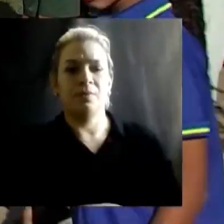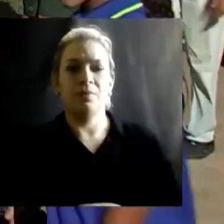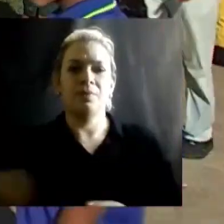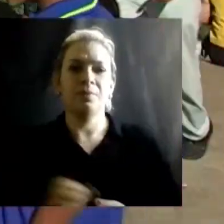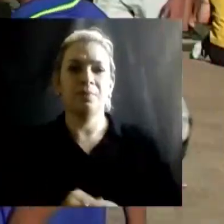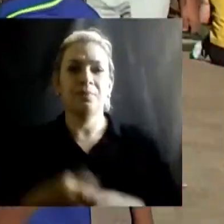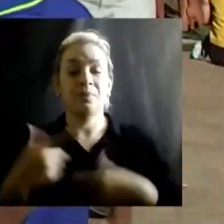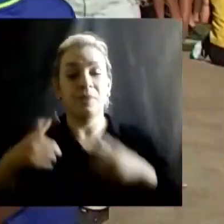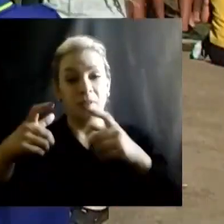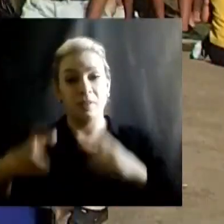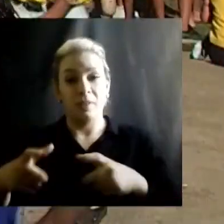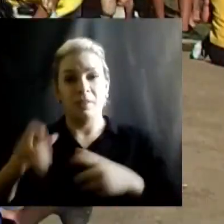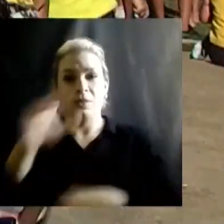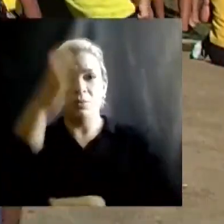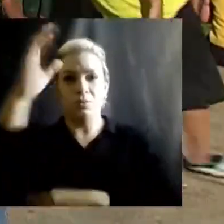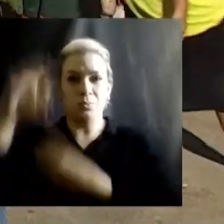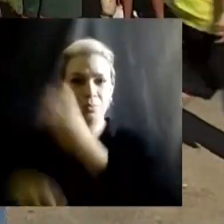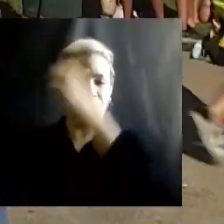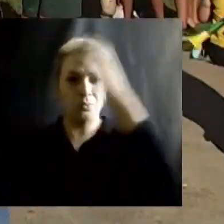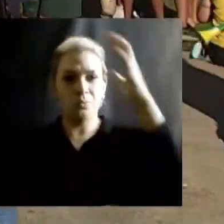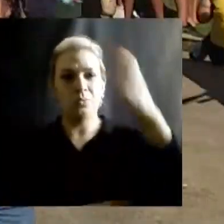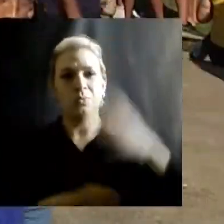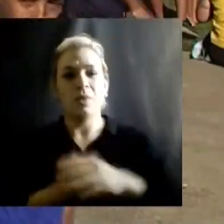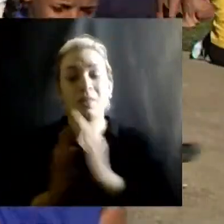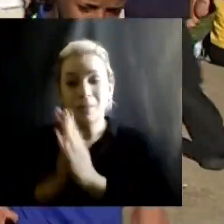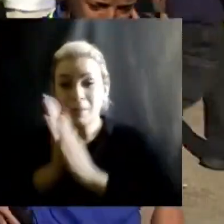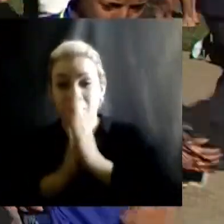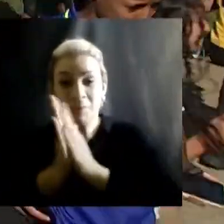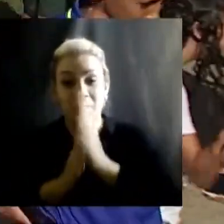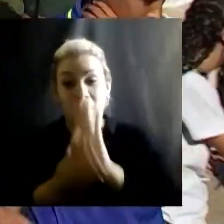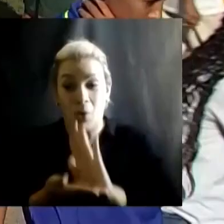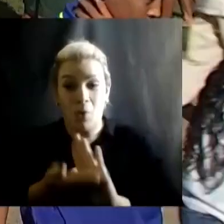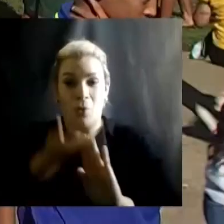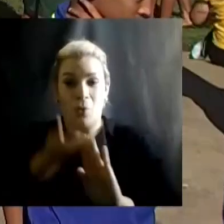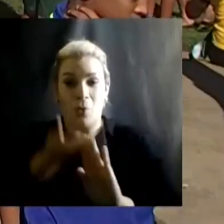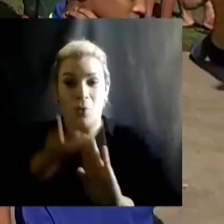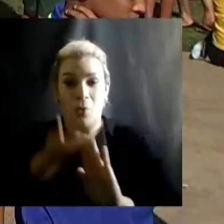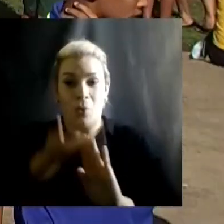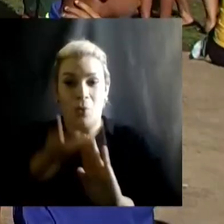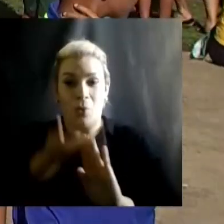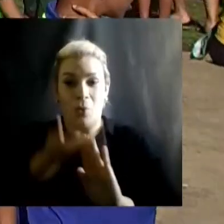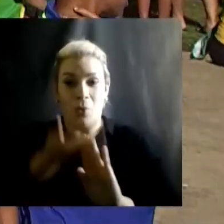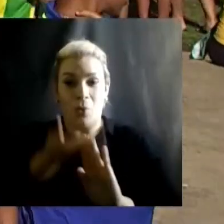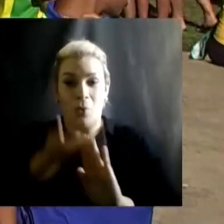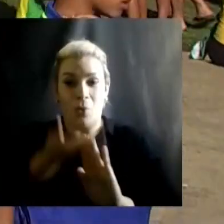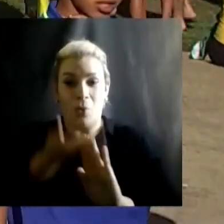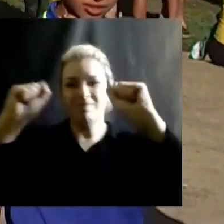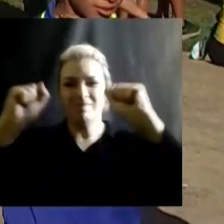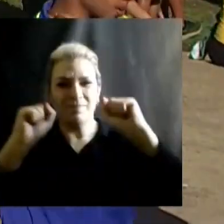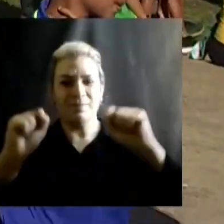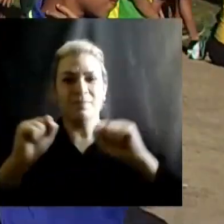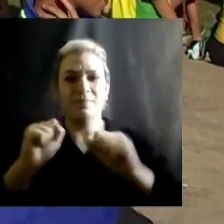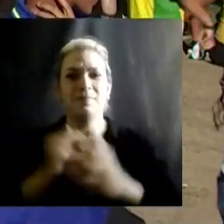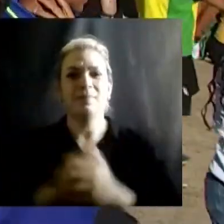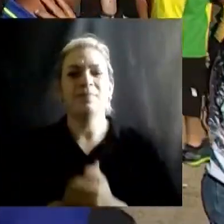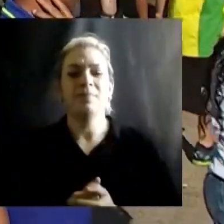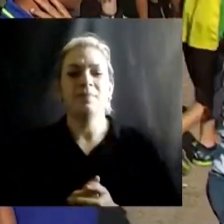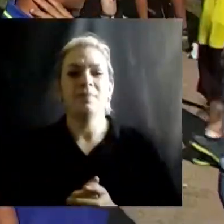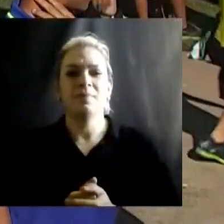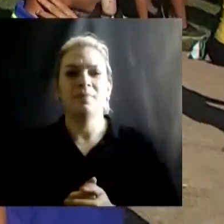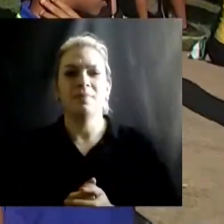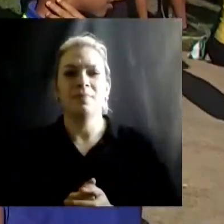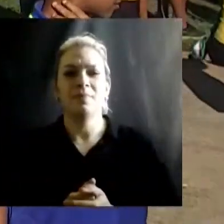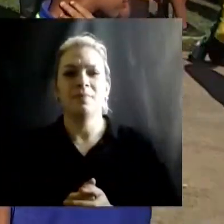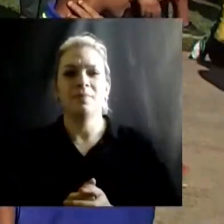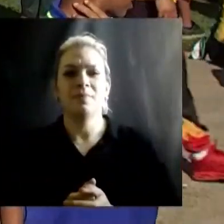Torcedor, a expectativa só aumenta. A torcida vibra, sofre, mas acredita que o segundo tempo pode